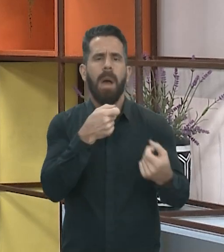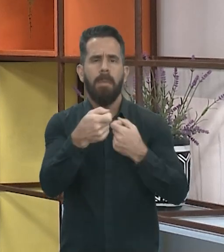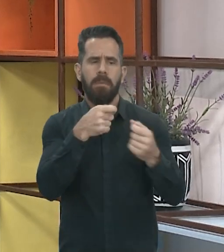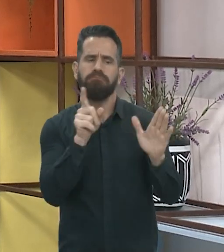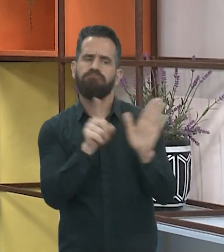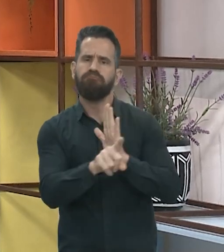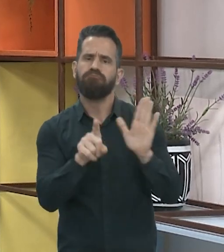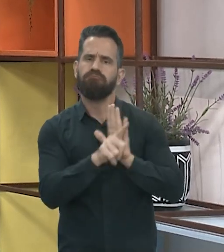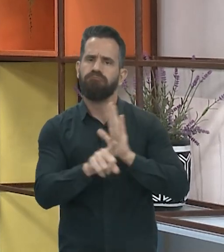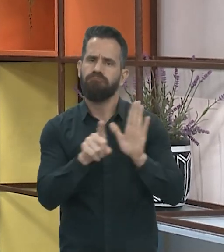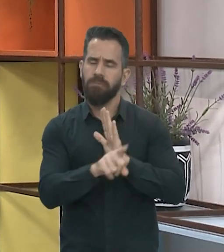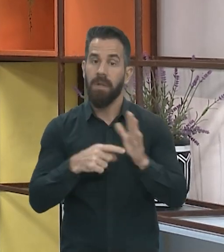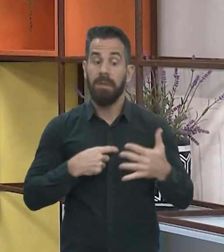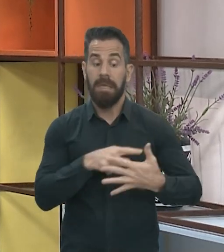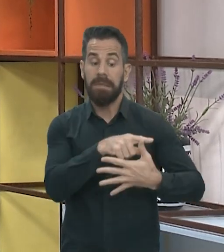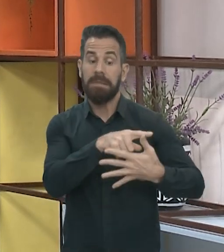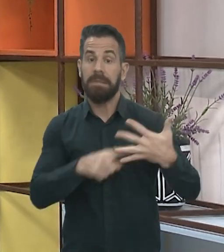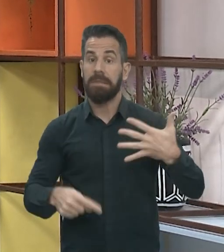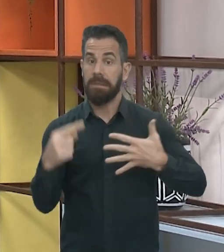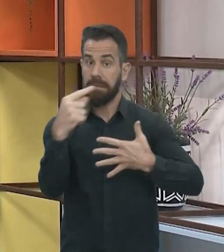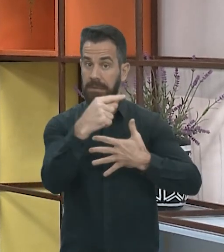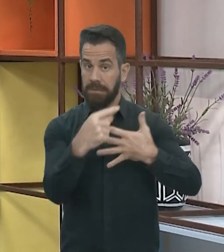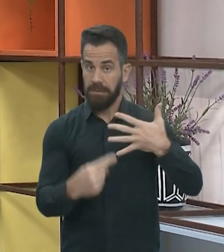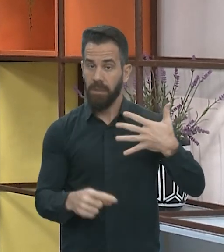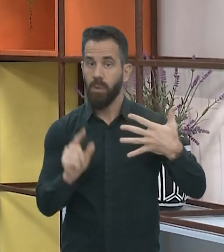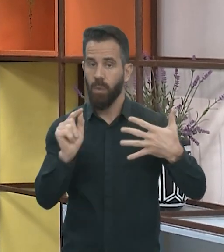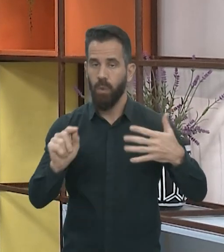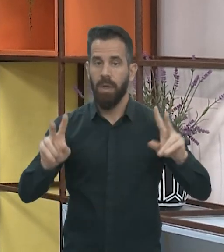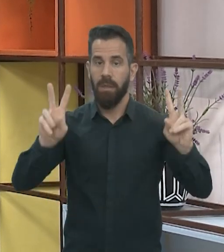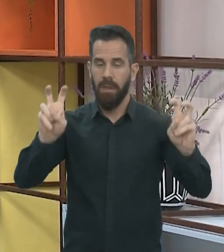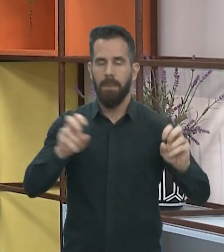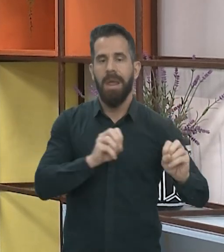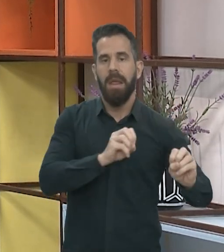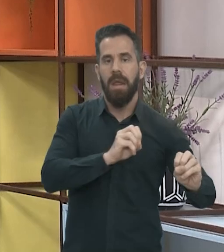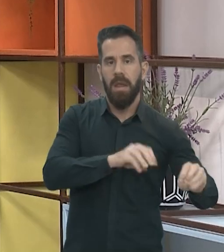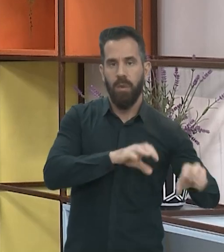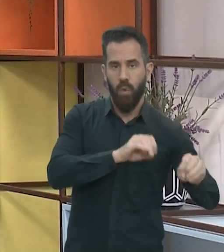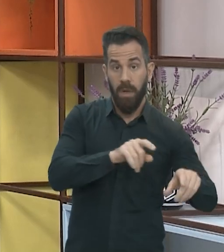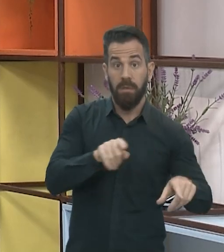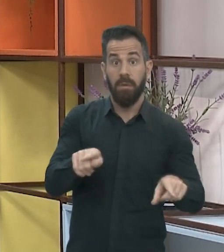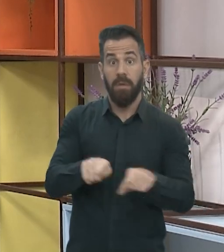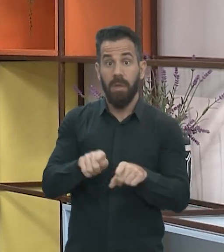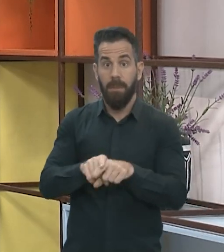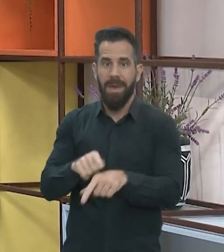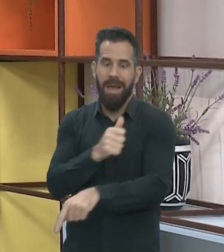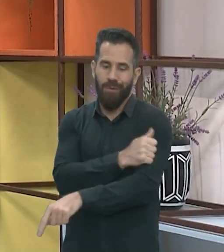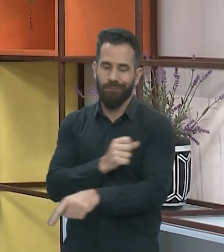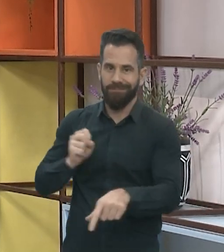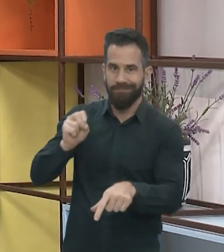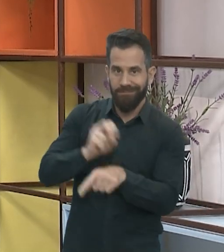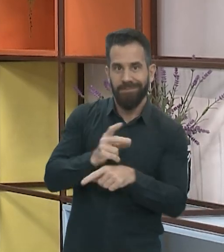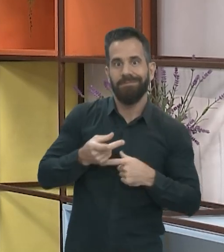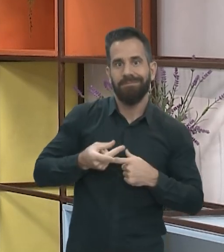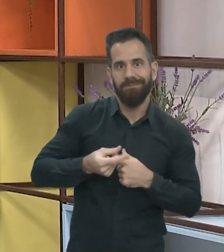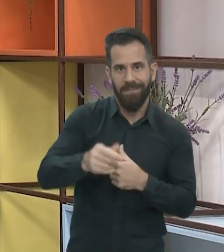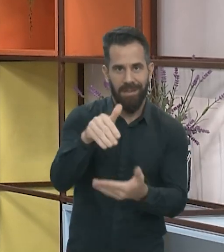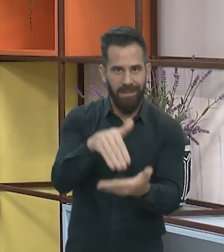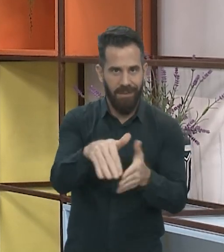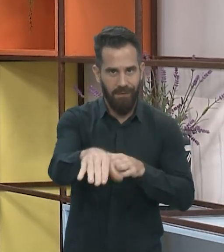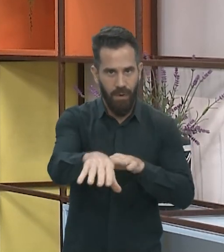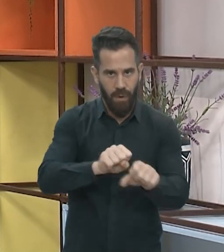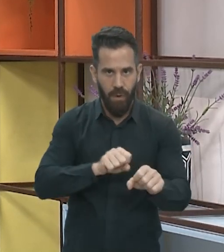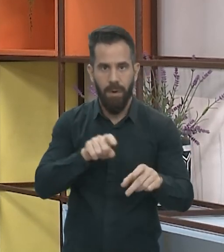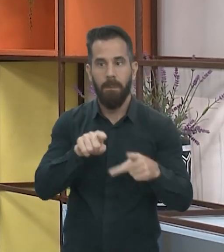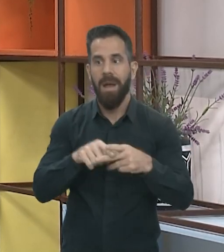então abordar 5 temas. São eles: educação, permanência e evasão, infraestrutura, segurança